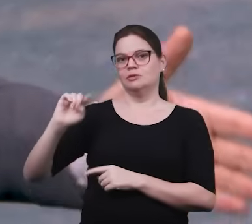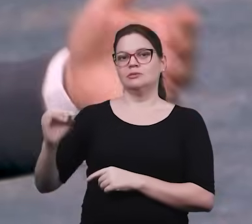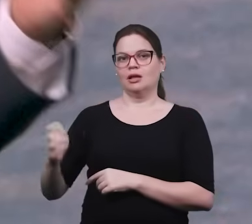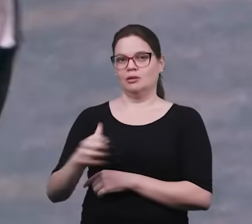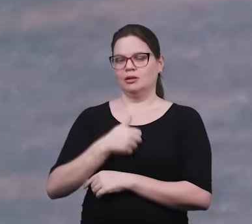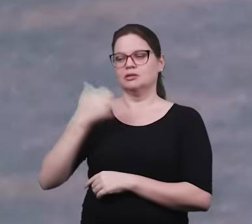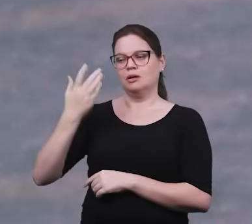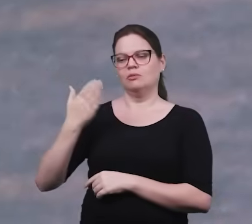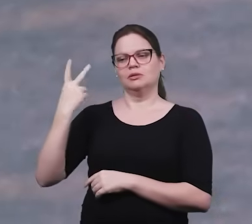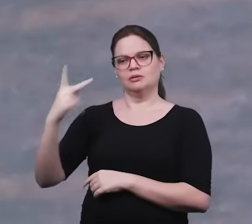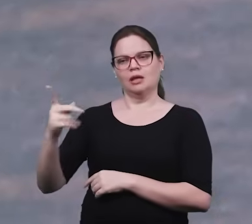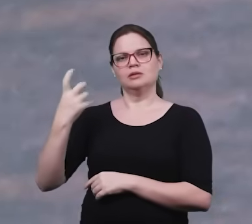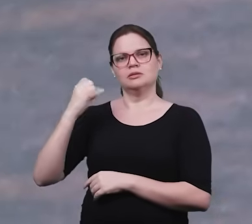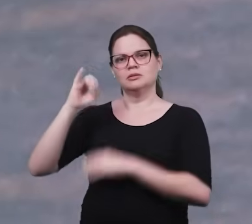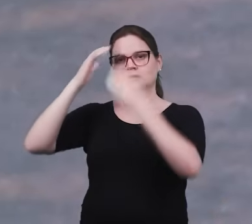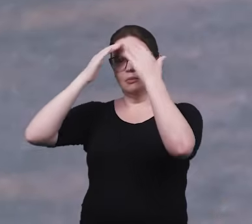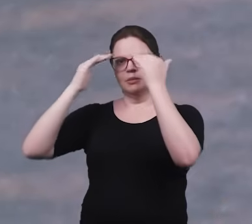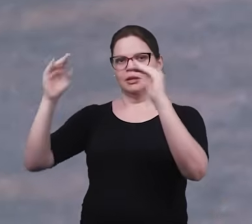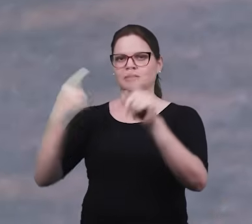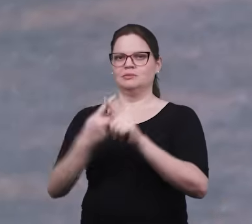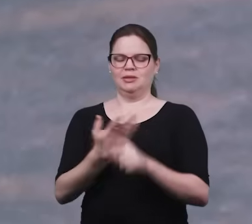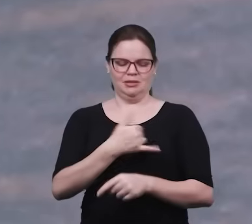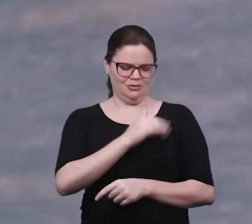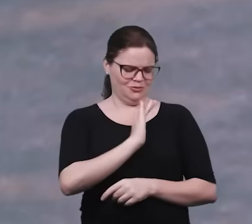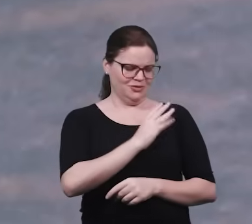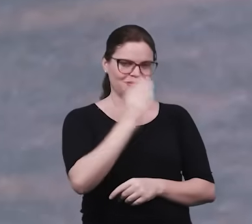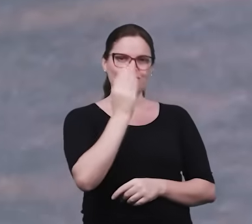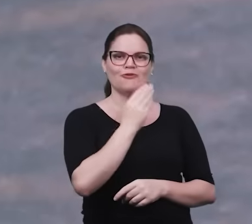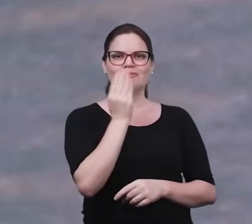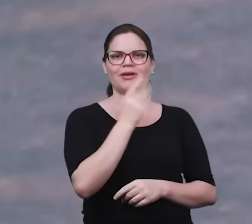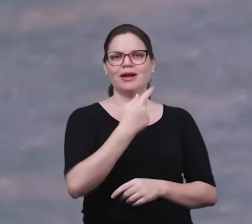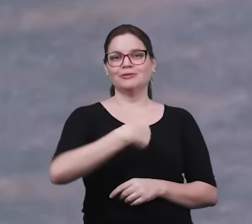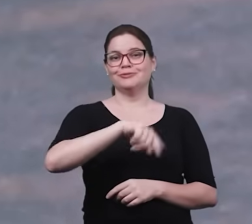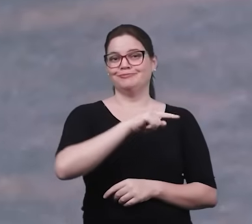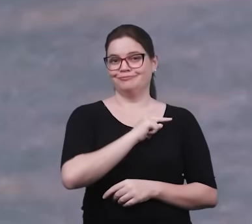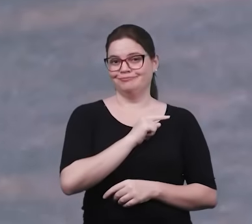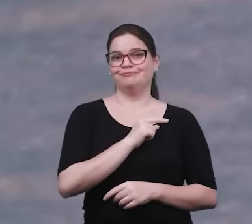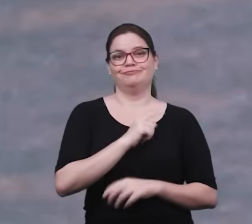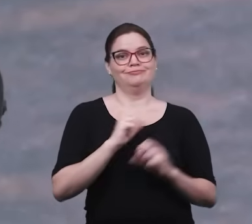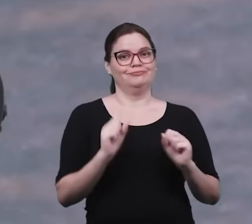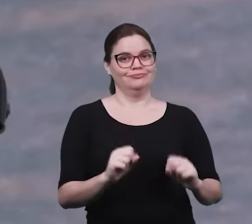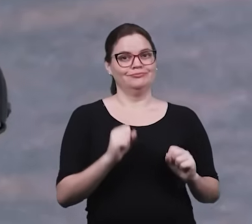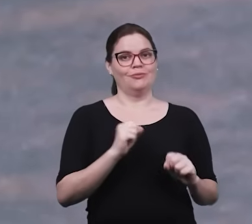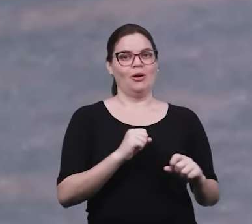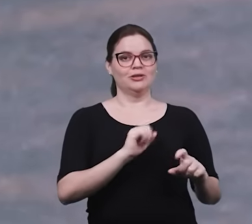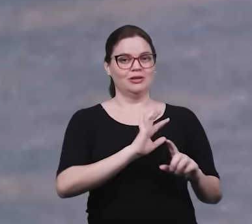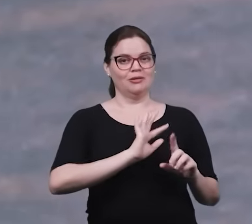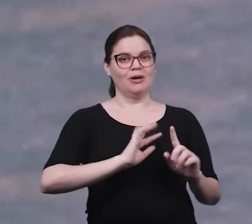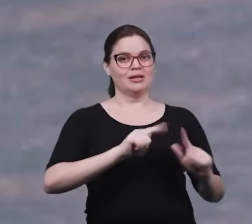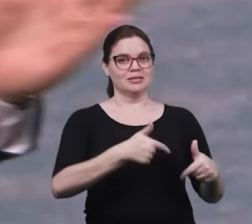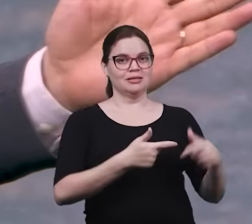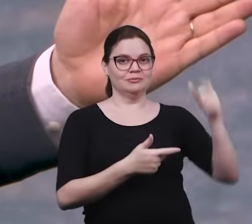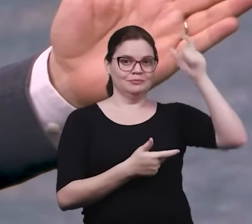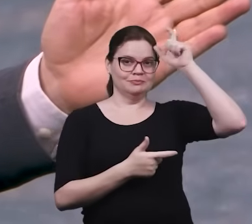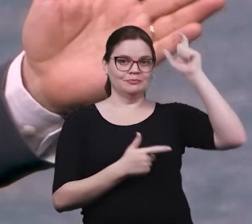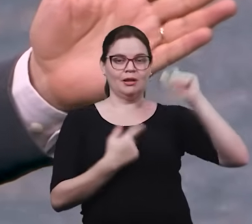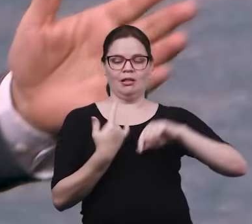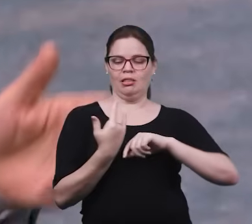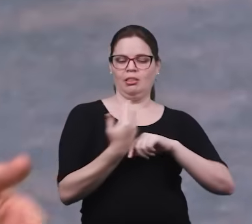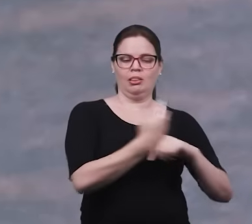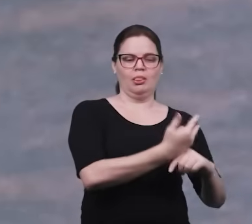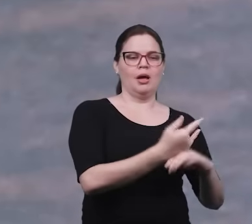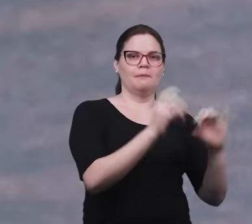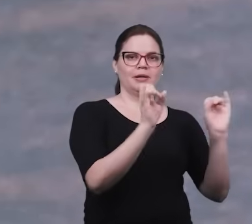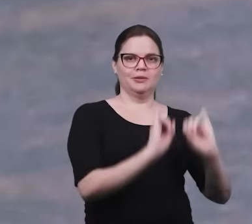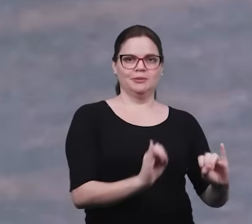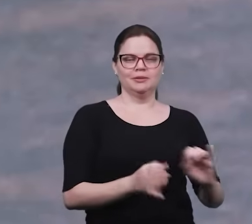Ele. O que está no coração do homem, pela fraqueza do homem e pela ação do adversário, desvia o caminho